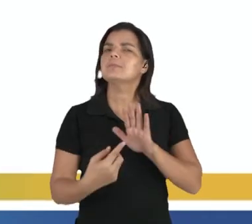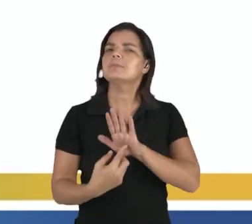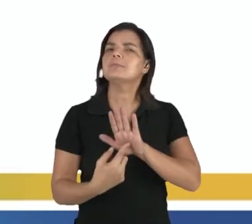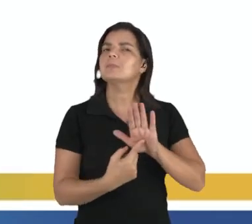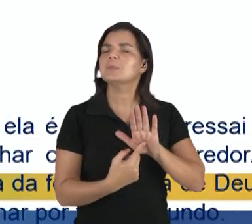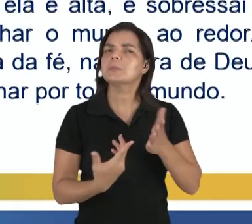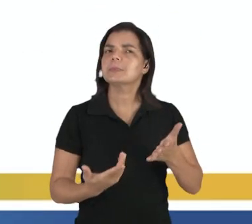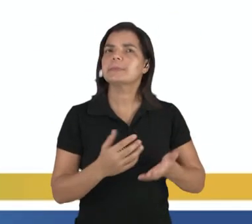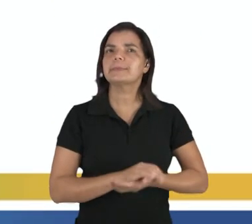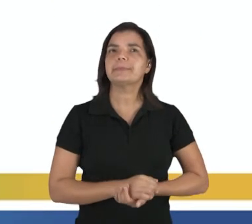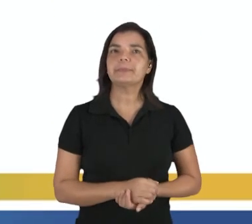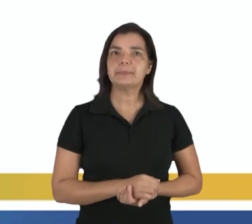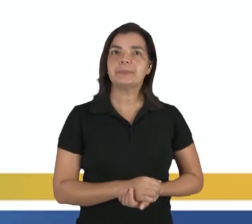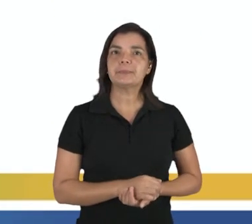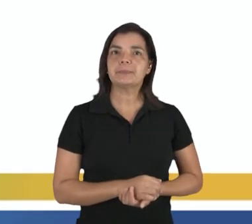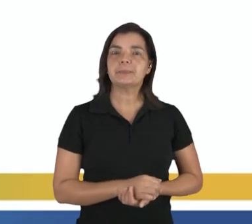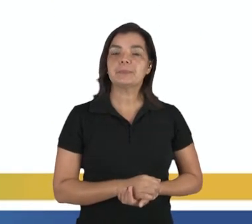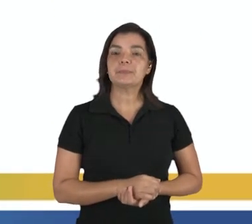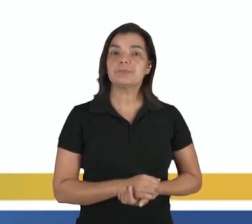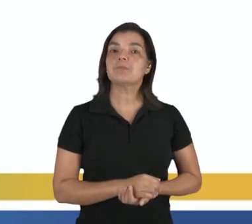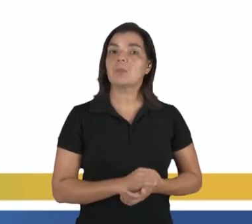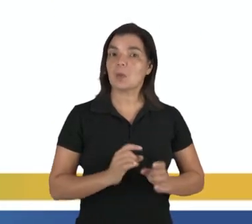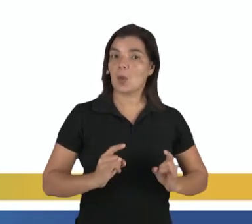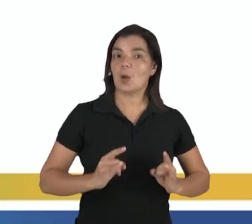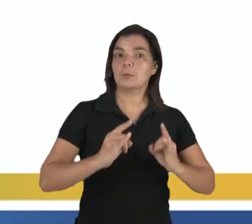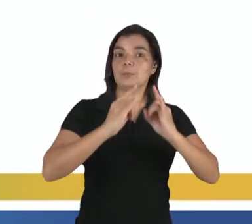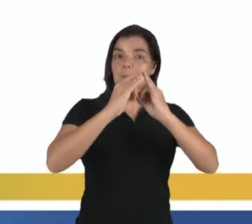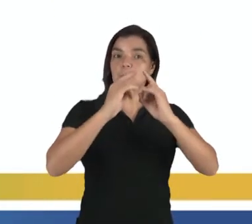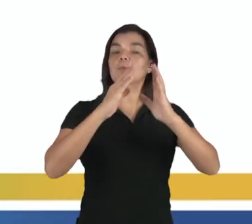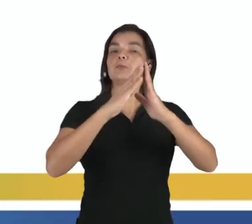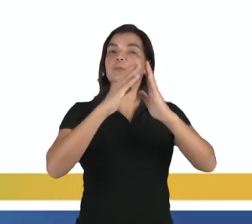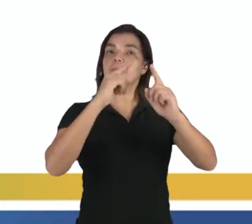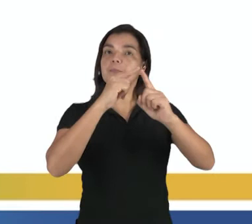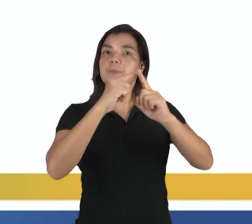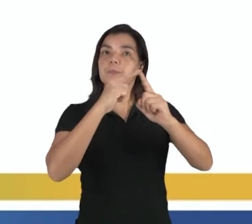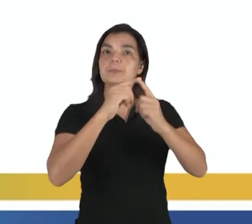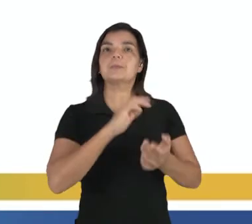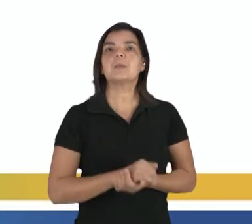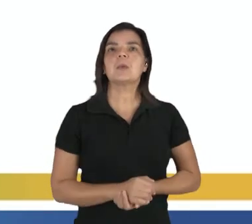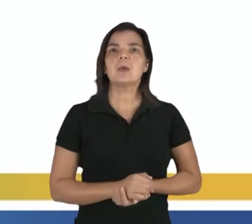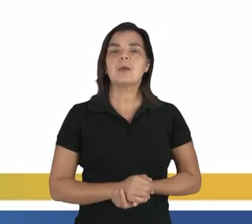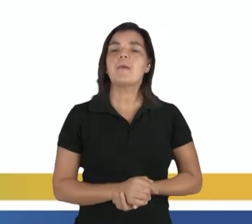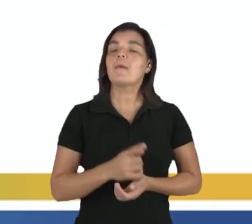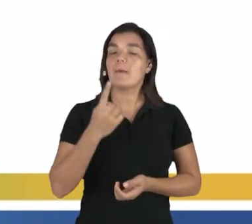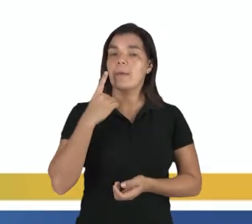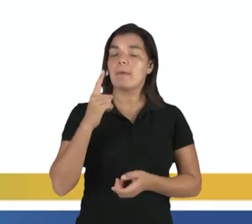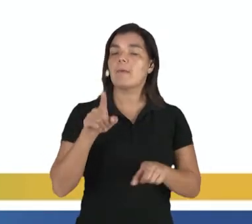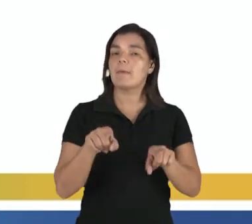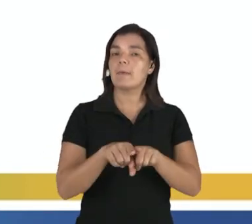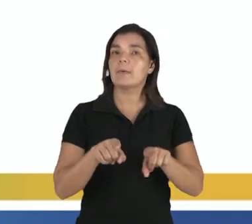elemento representa? A torre da igrejinha, quando ele diz, né,